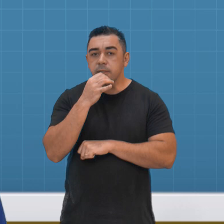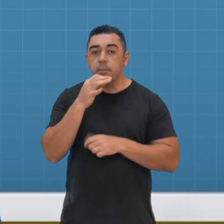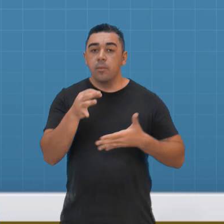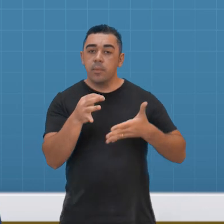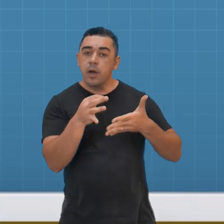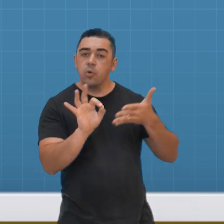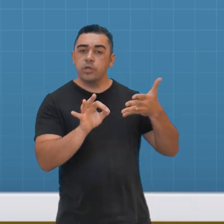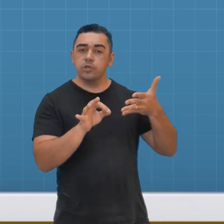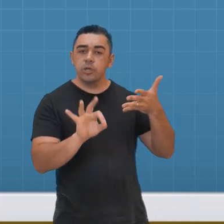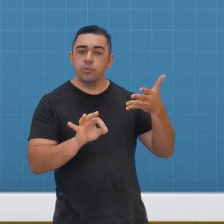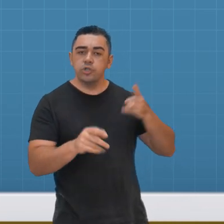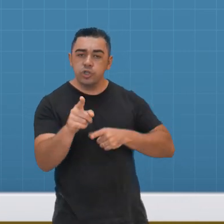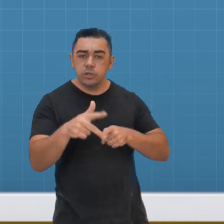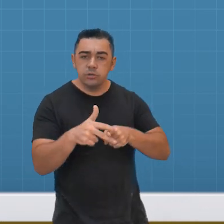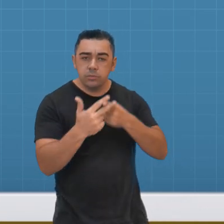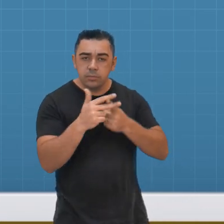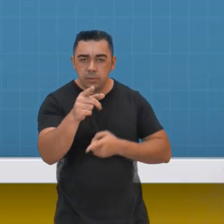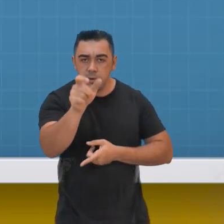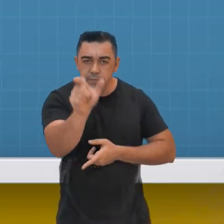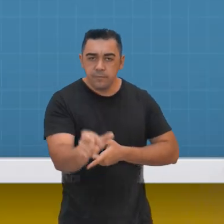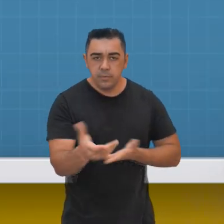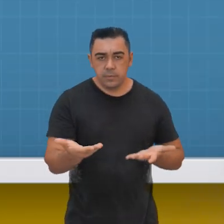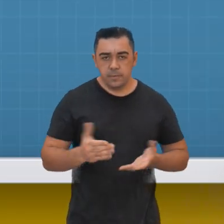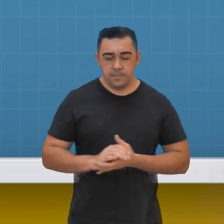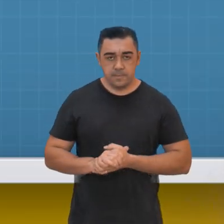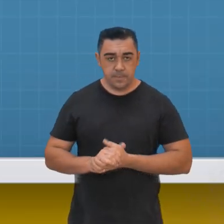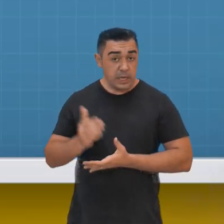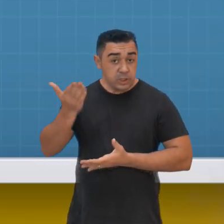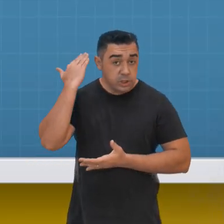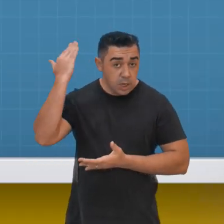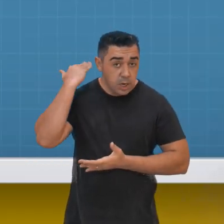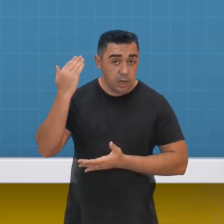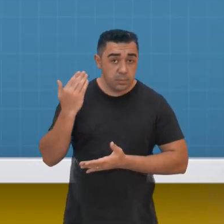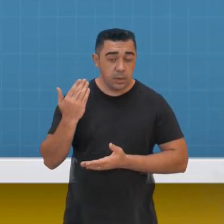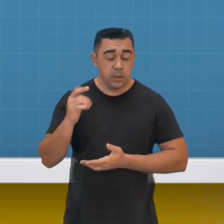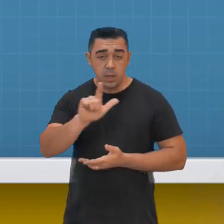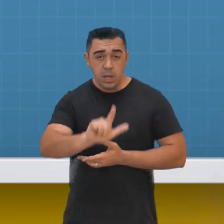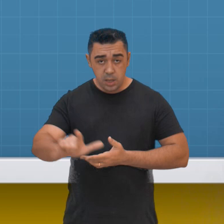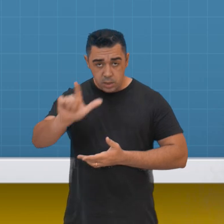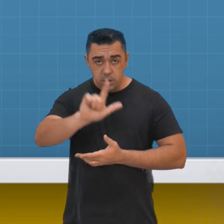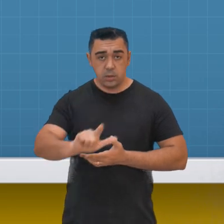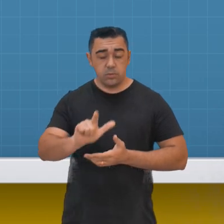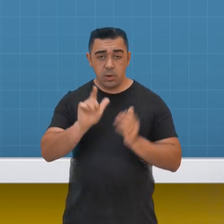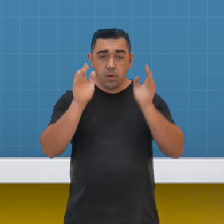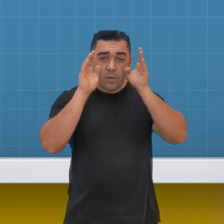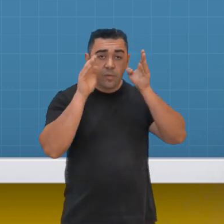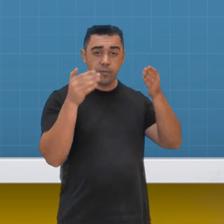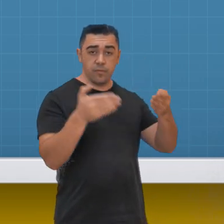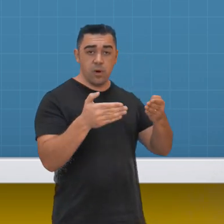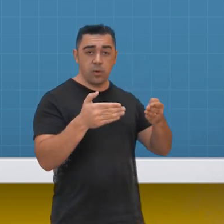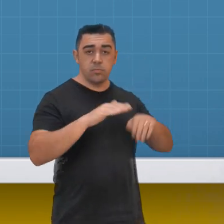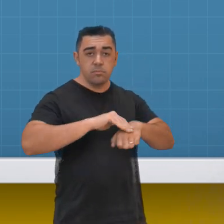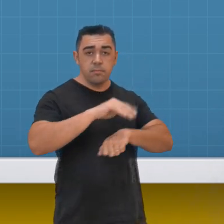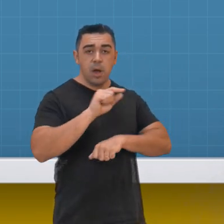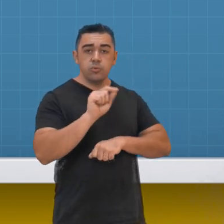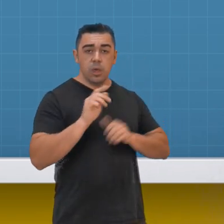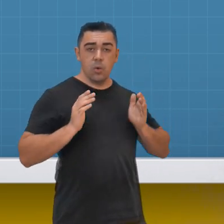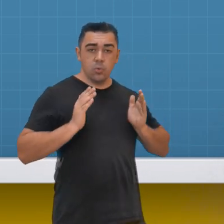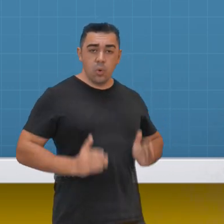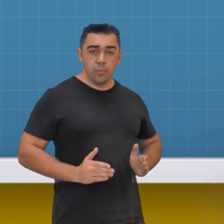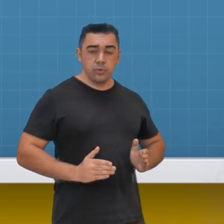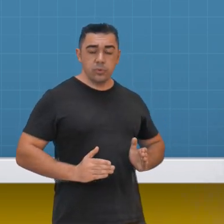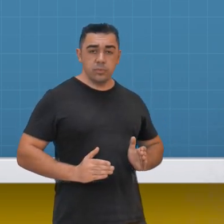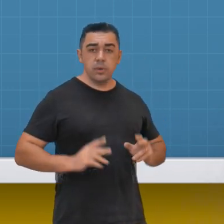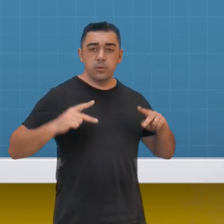corrigir alguma coisa na vida do ser humano. Antigamente, a literatura ela estava muito voltada ao comportamento humano.